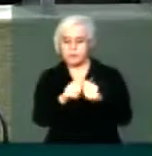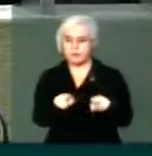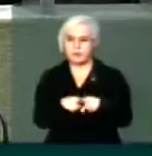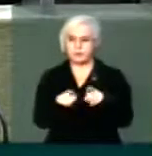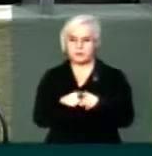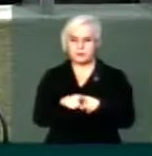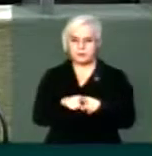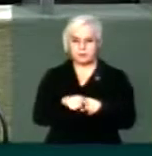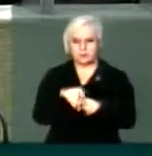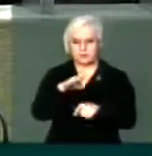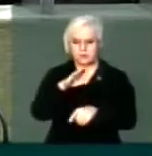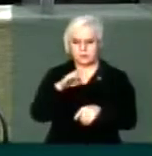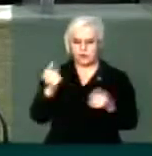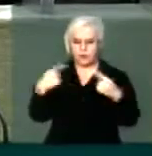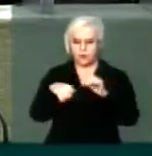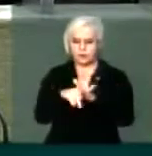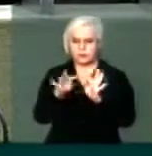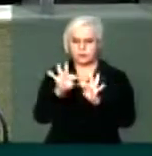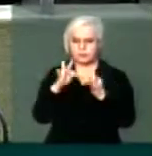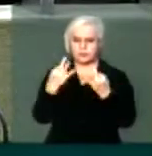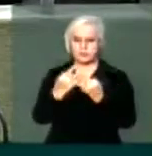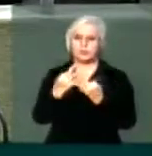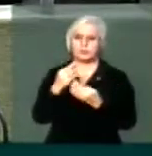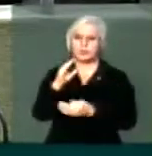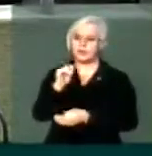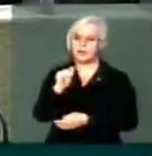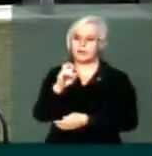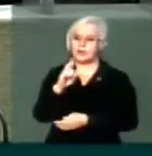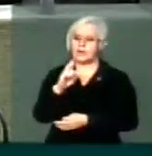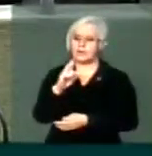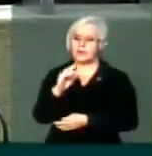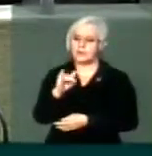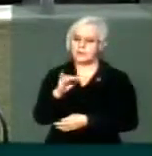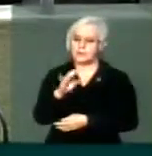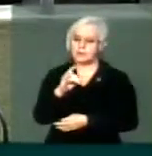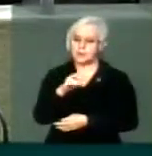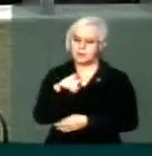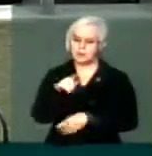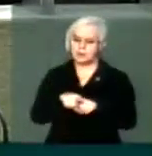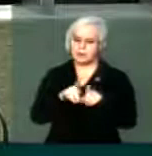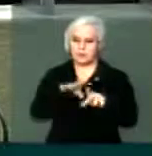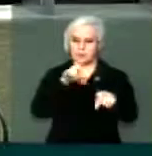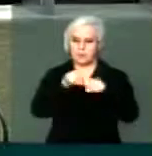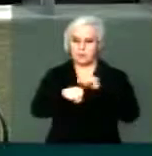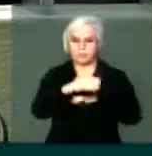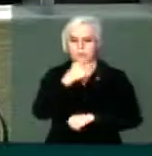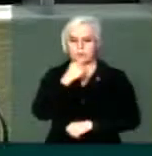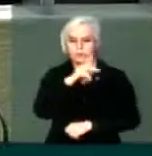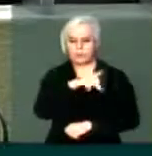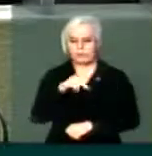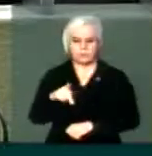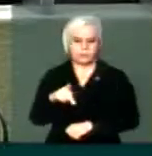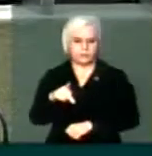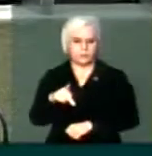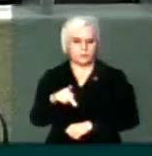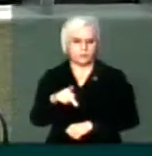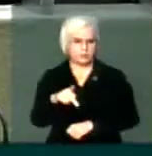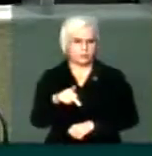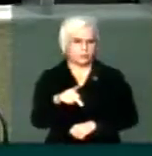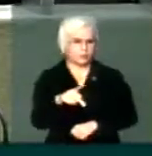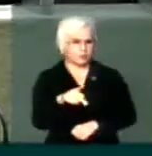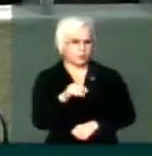Militar contra os Caingangue, em Candóia, o assassinato do professor Caingangue em Vicente